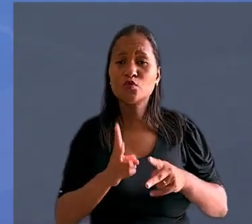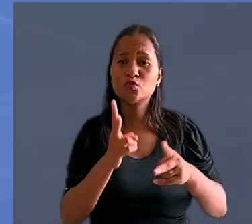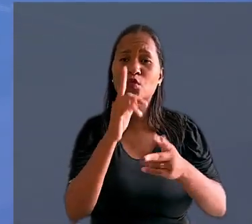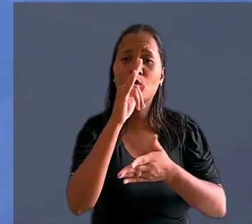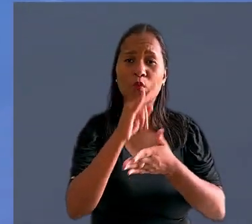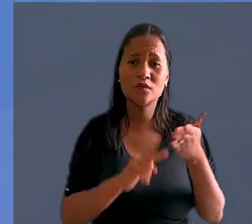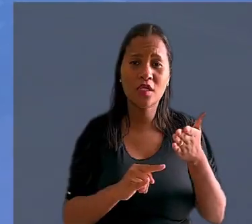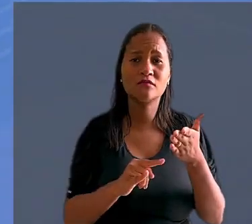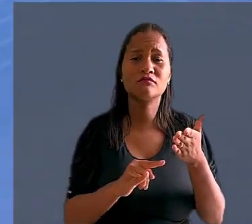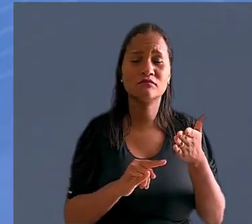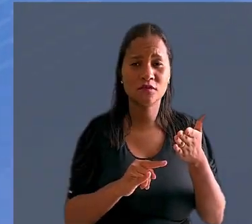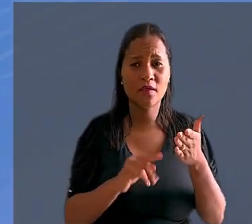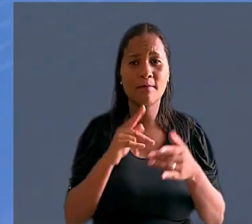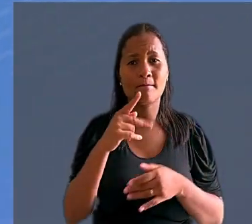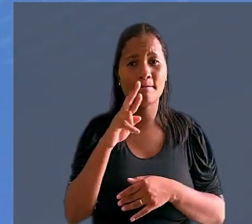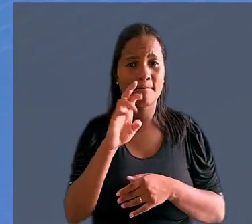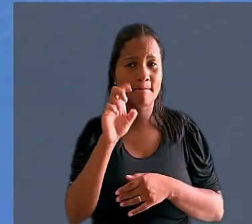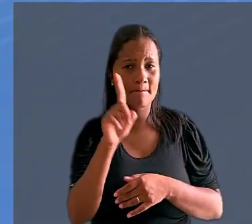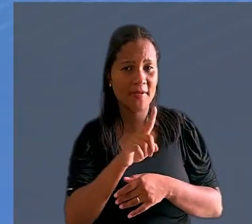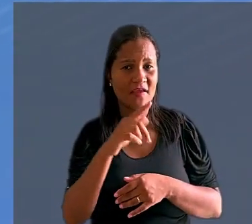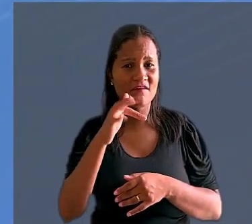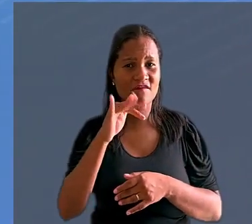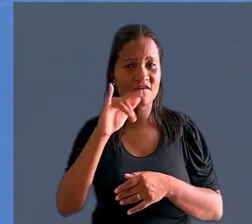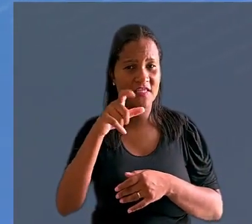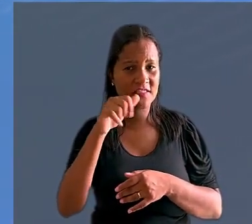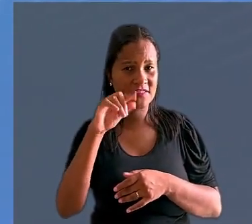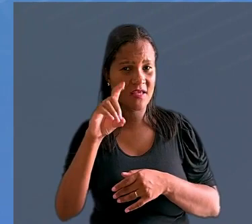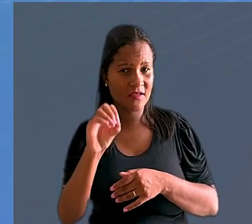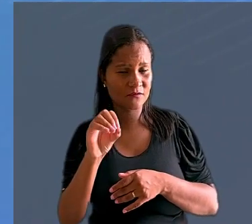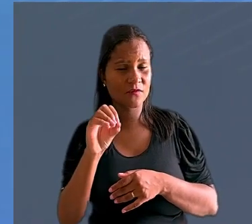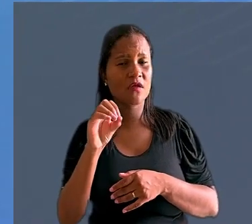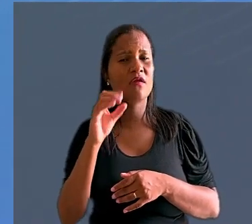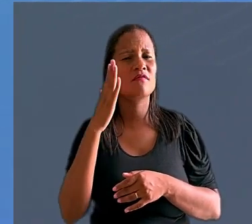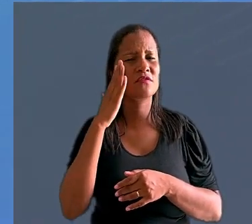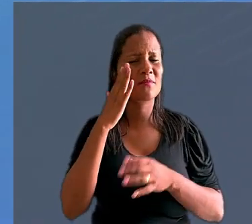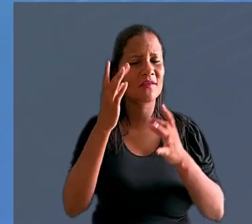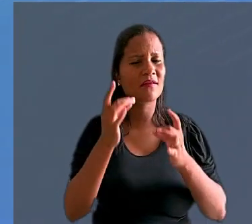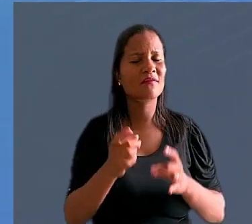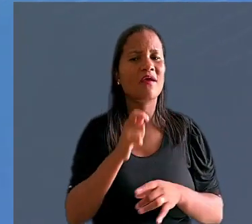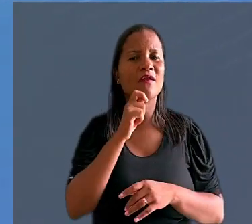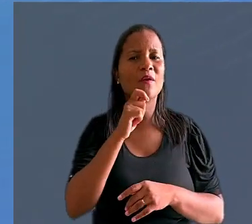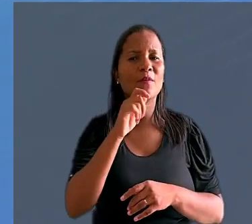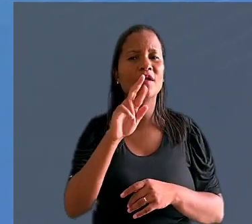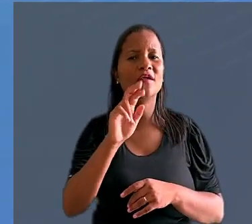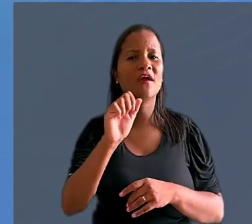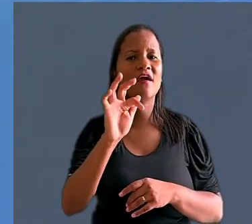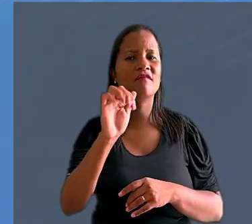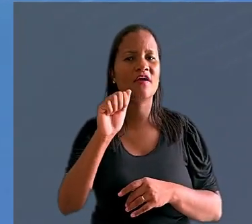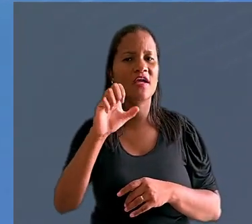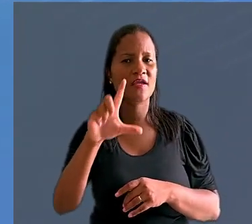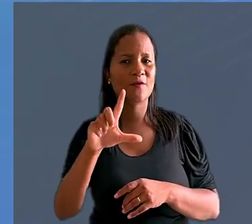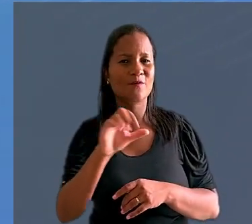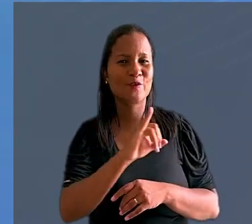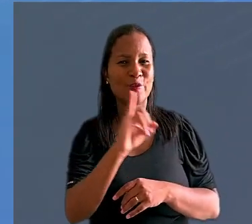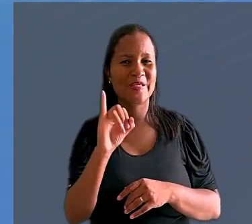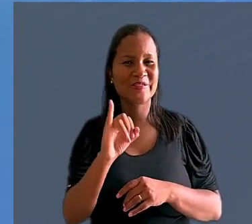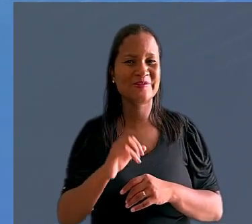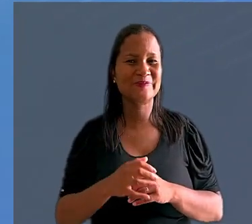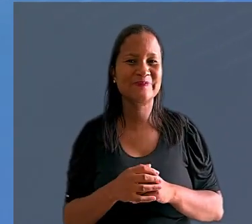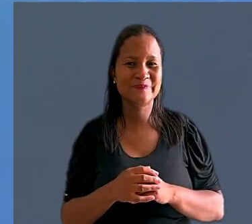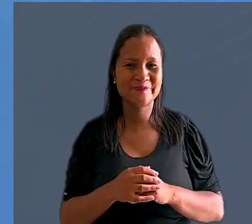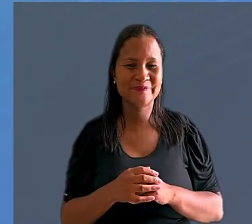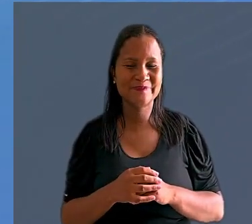contratual pré-fixado. Vamos saber mais detalhes dessa decisão com o repórter Rafael Oliveira. Oi, Rafael.